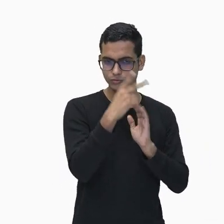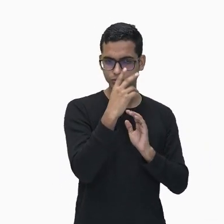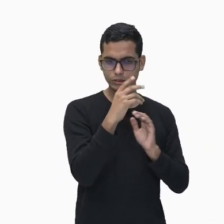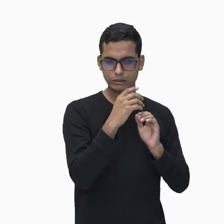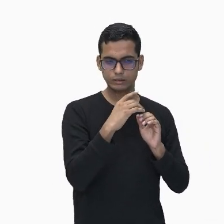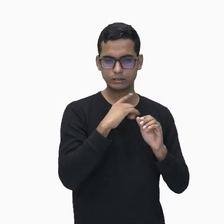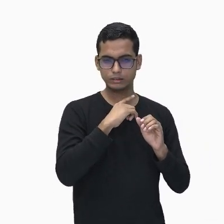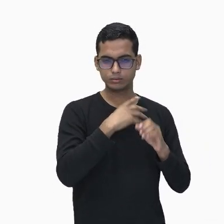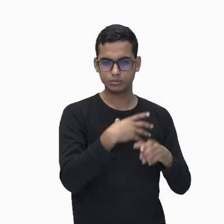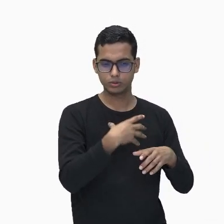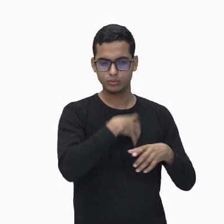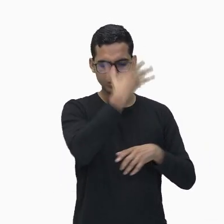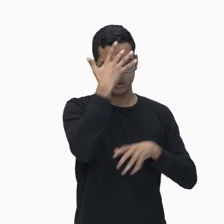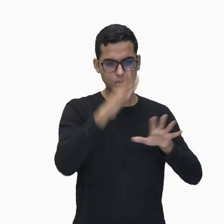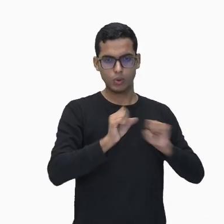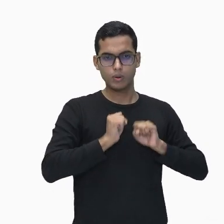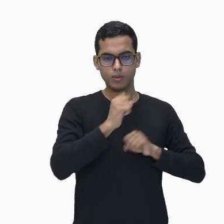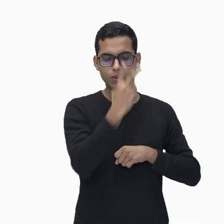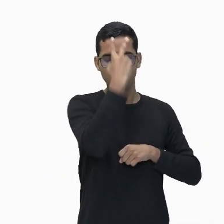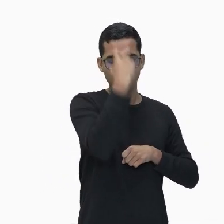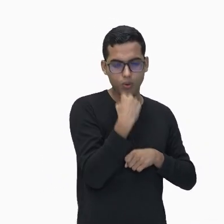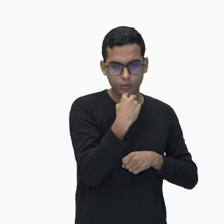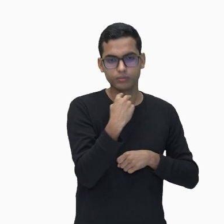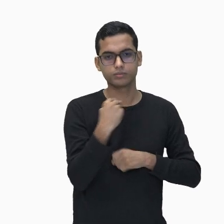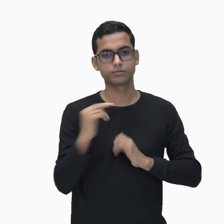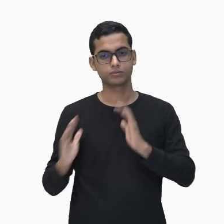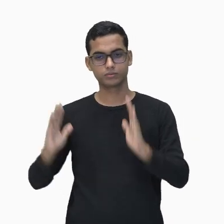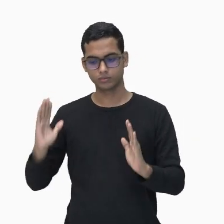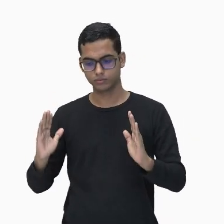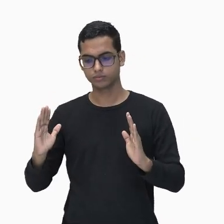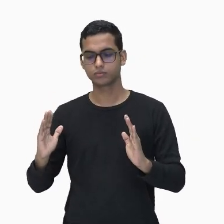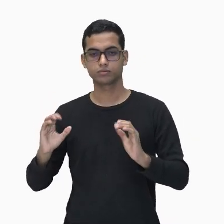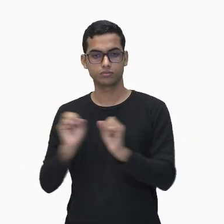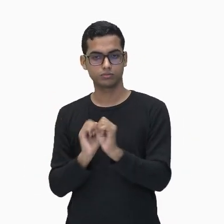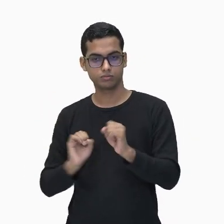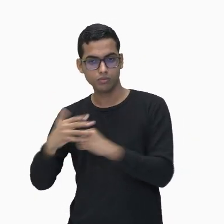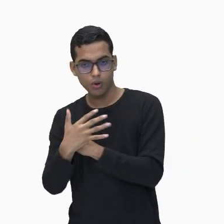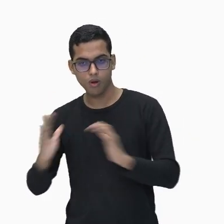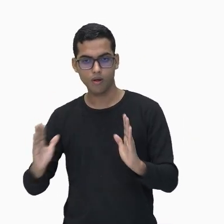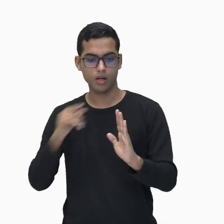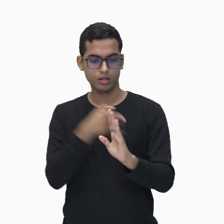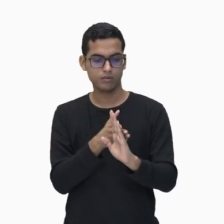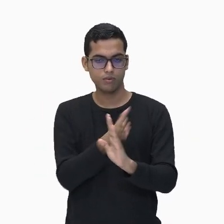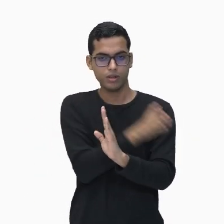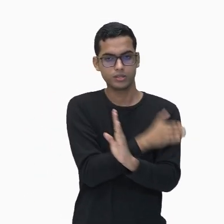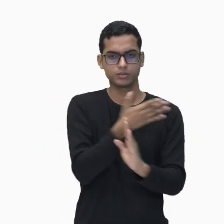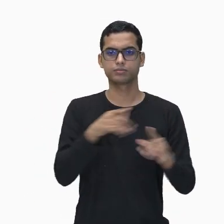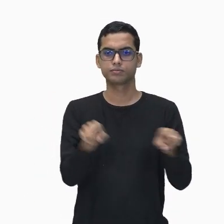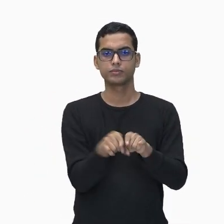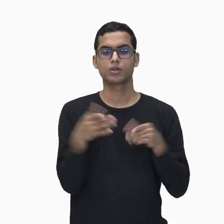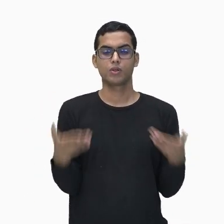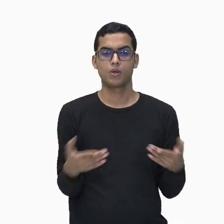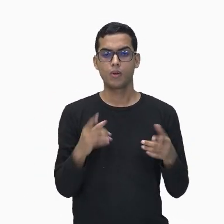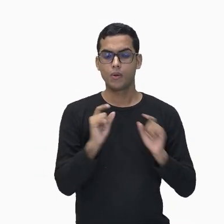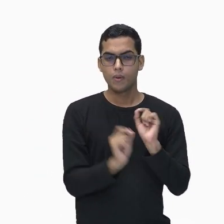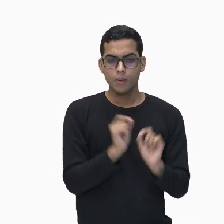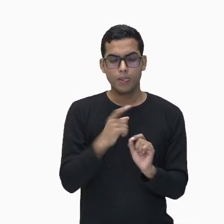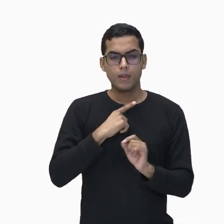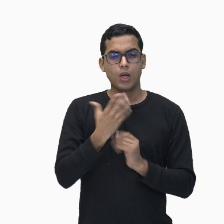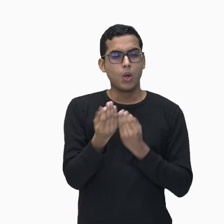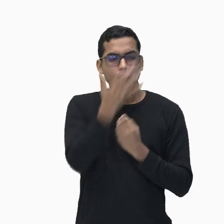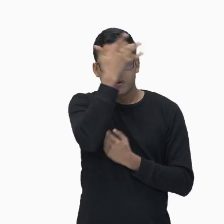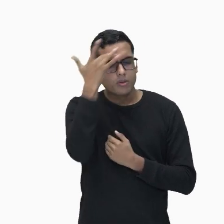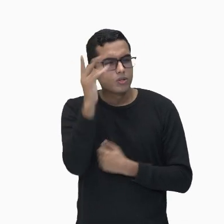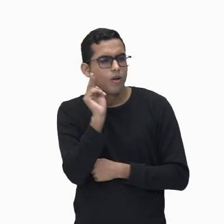contaminação aí, é isso que causa a cegueira. Mas é uma cegueira que é como se as pessoas